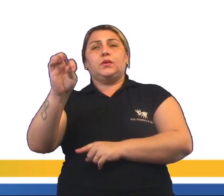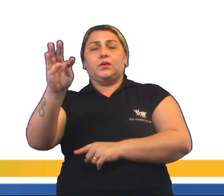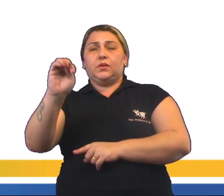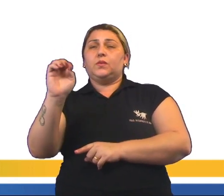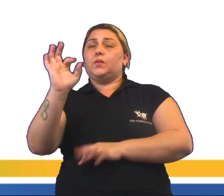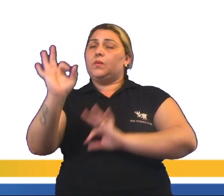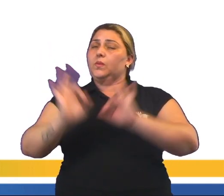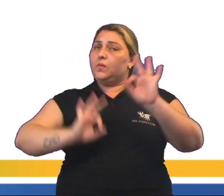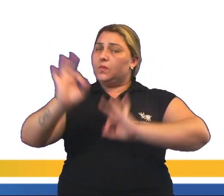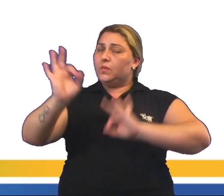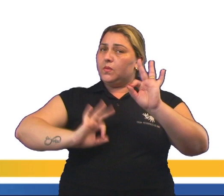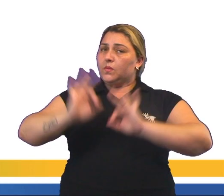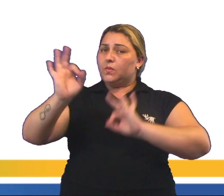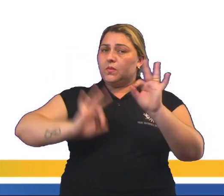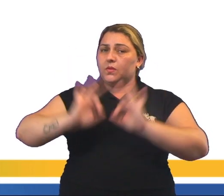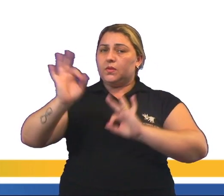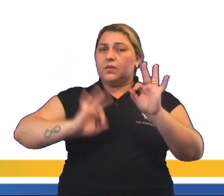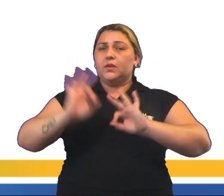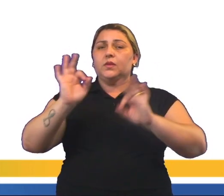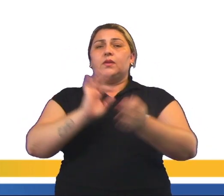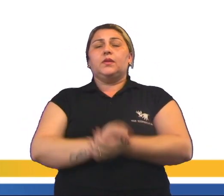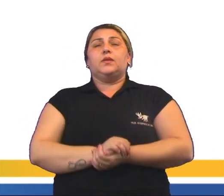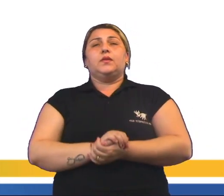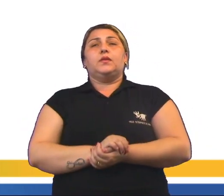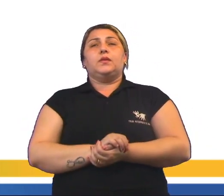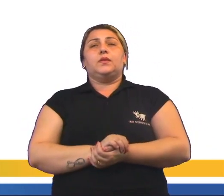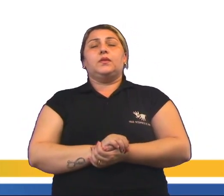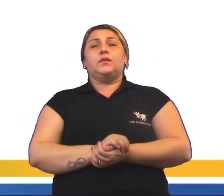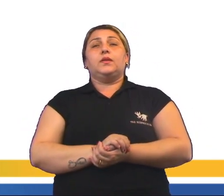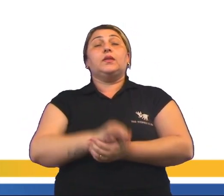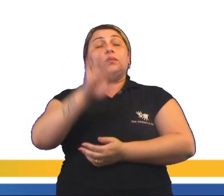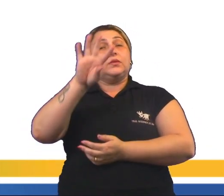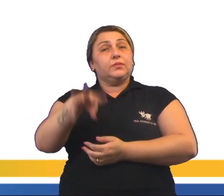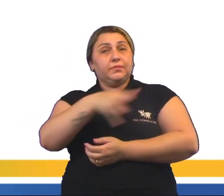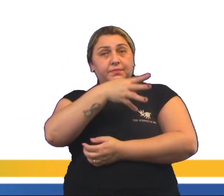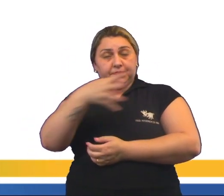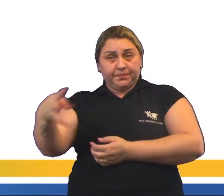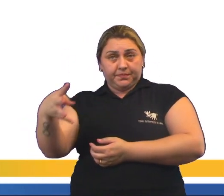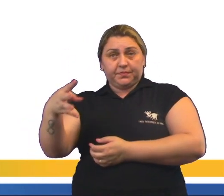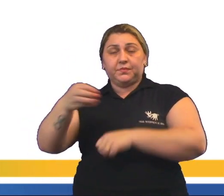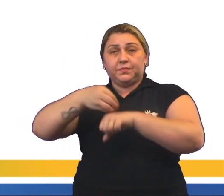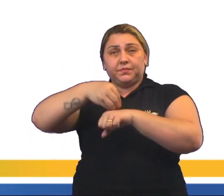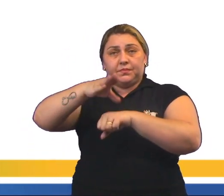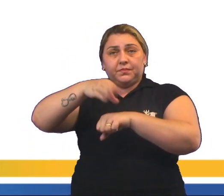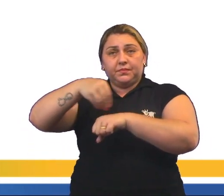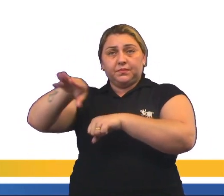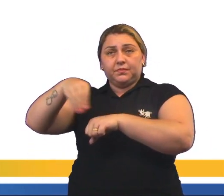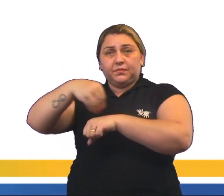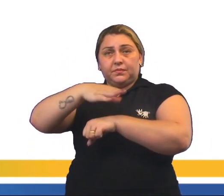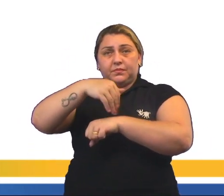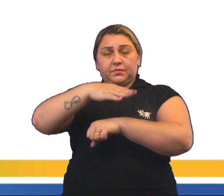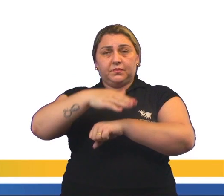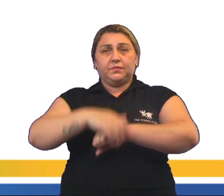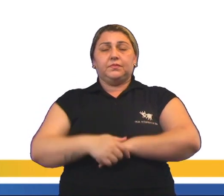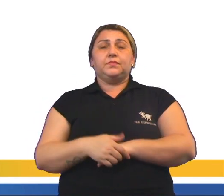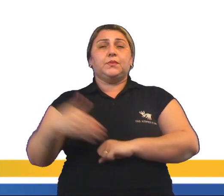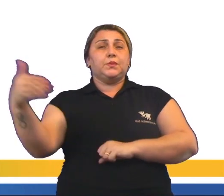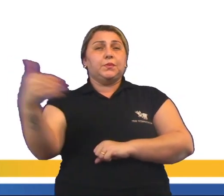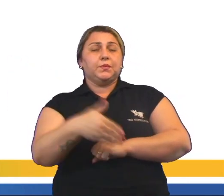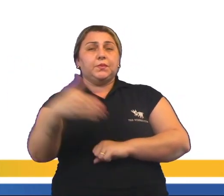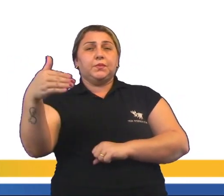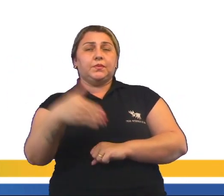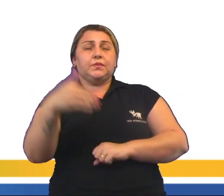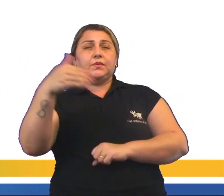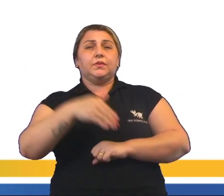desses dados é inviável. Nesse caso, as tabelas e a distribuição na